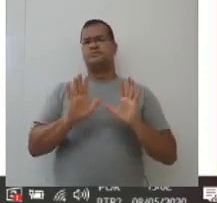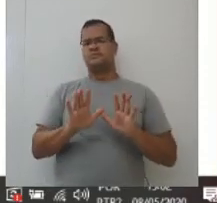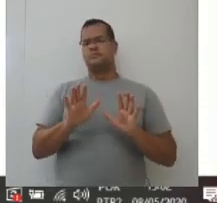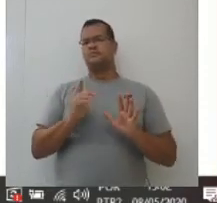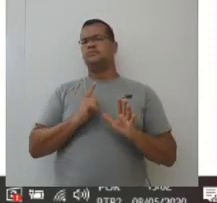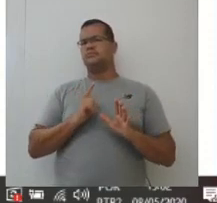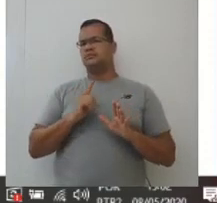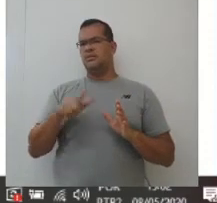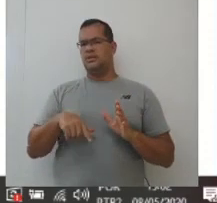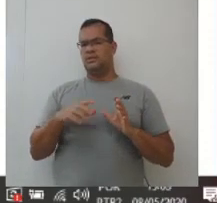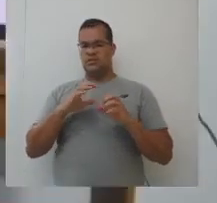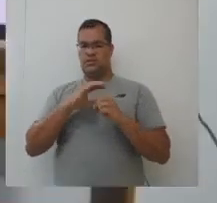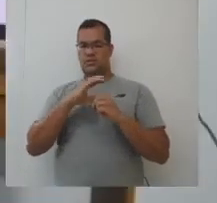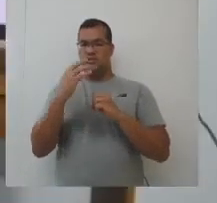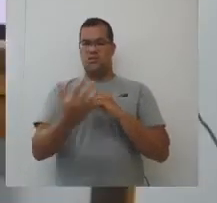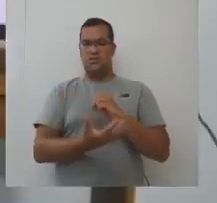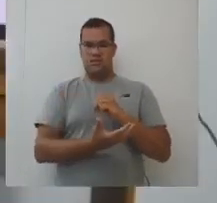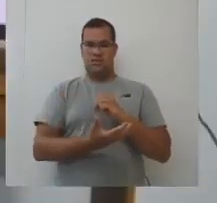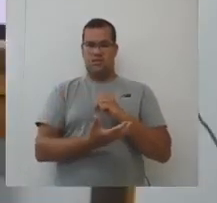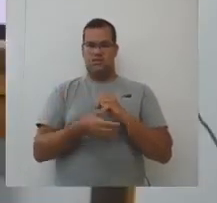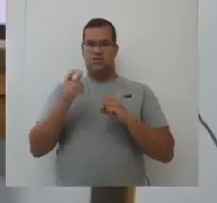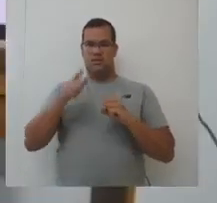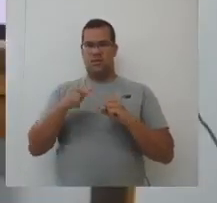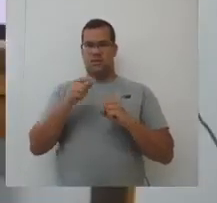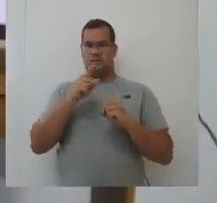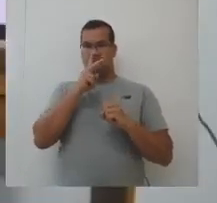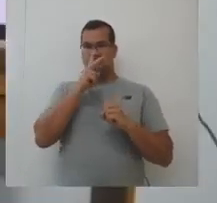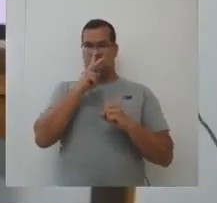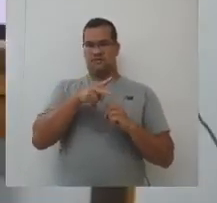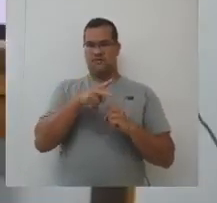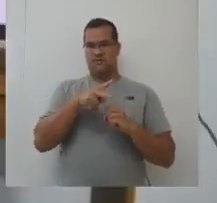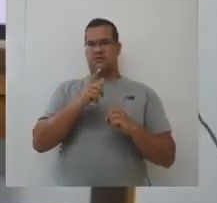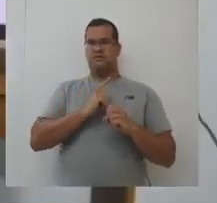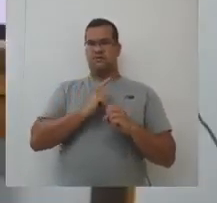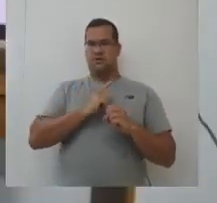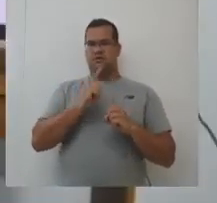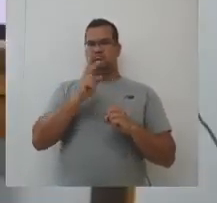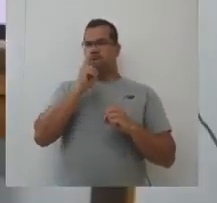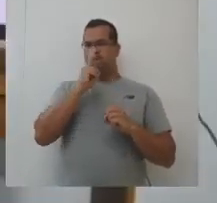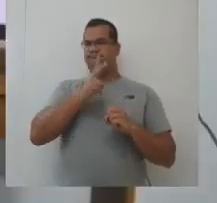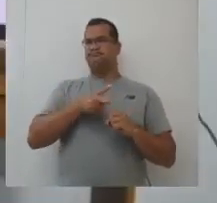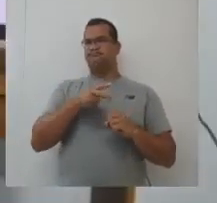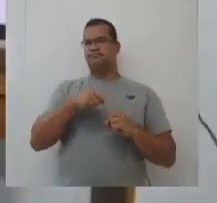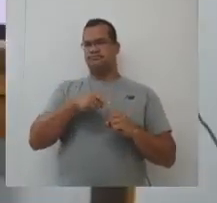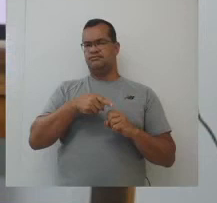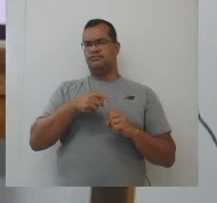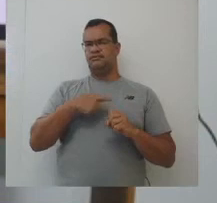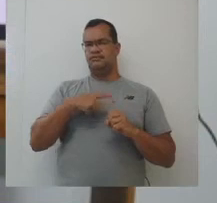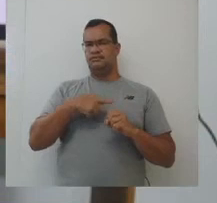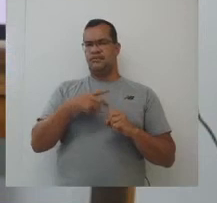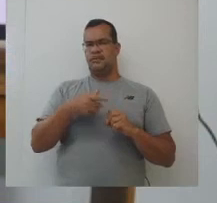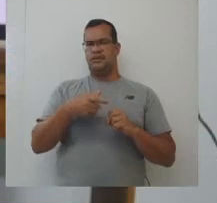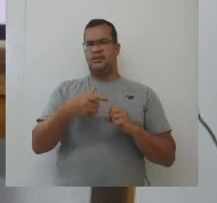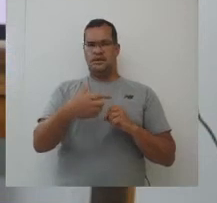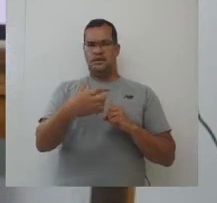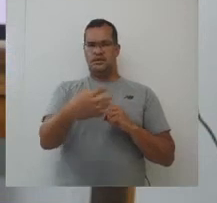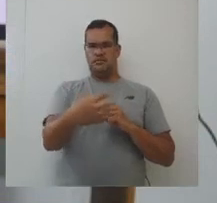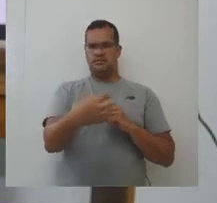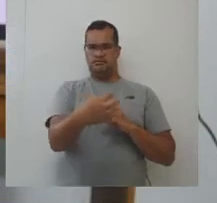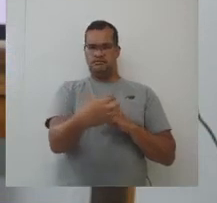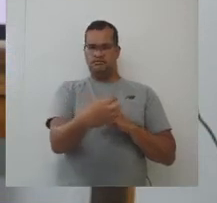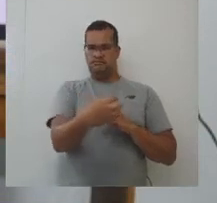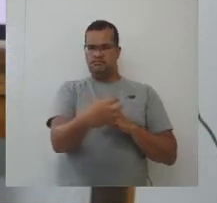que o campo é mais intenso, tem sua intensidade maior, mais próximo da